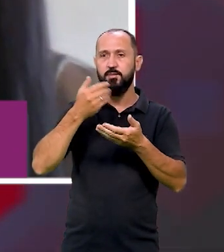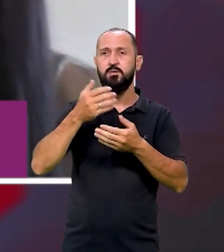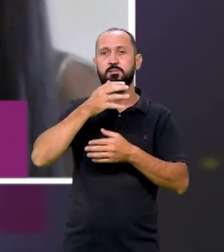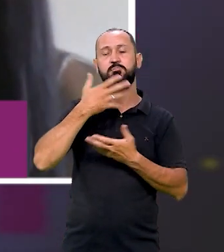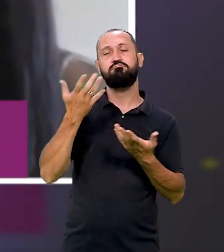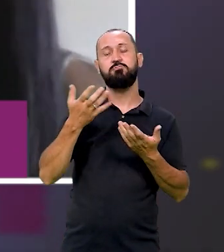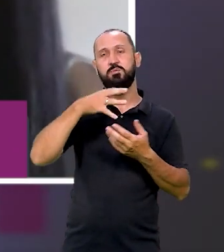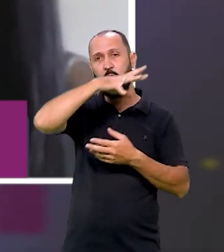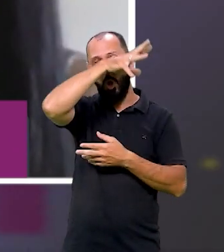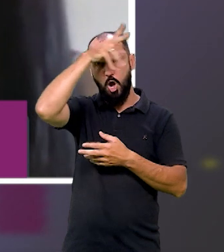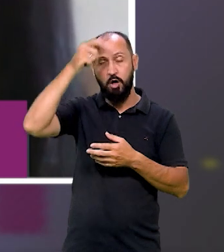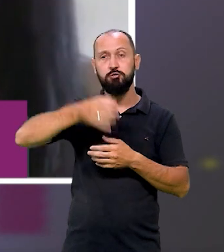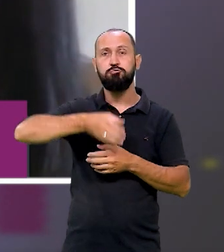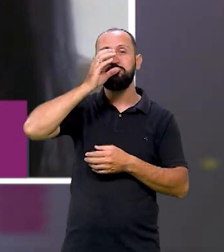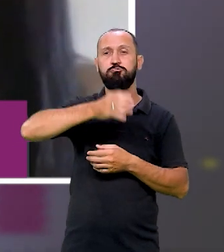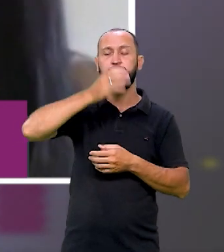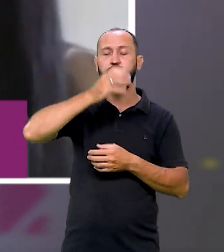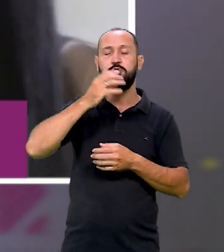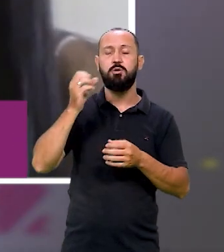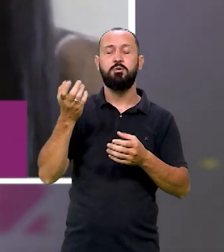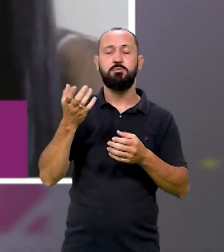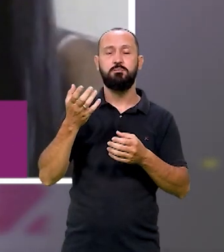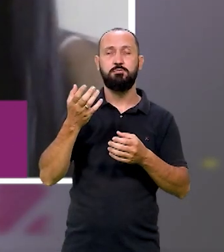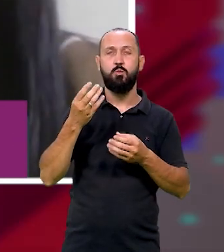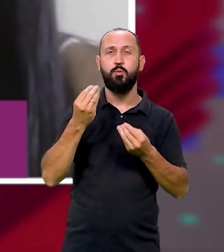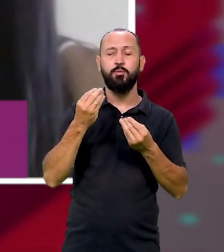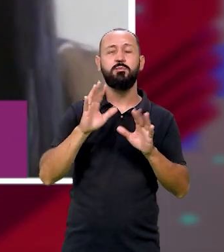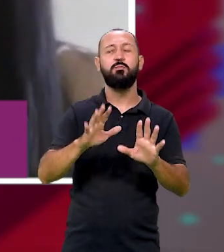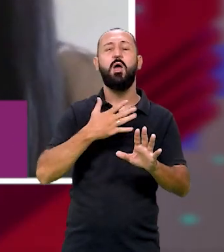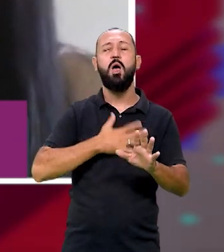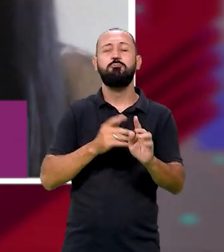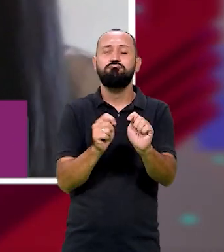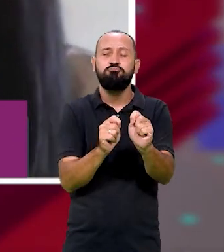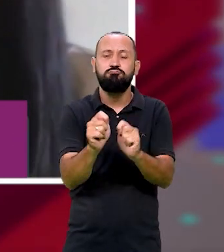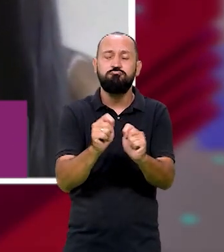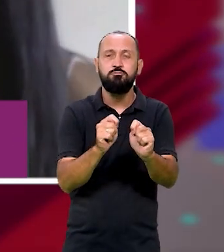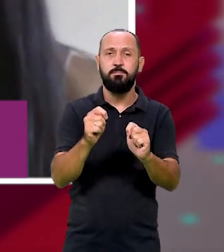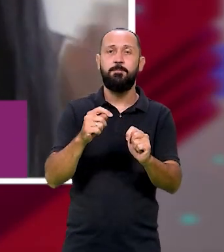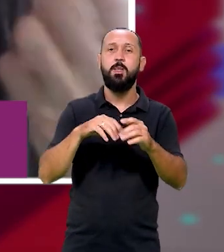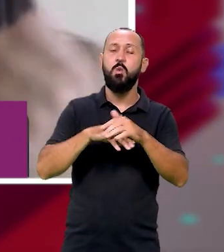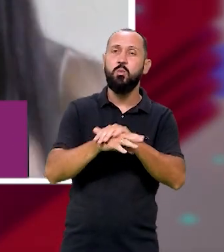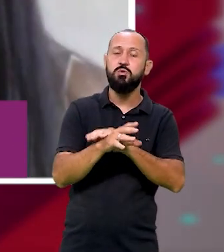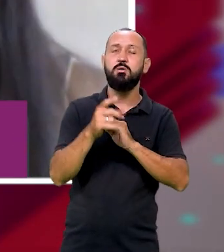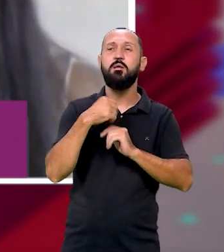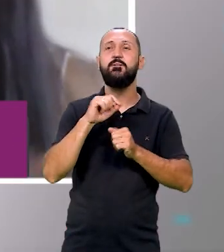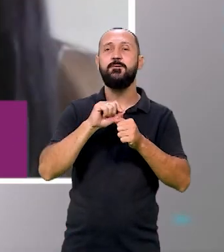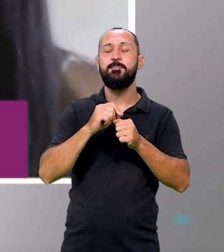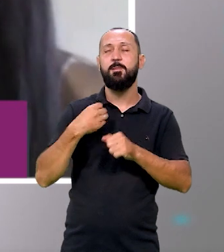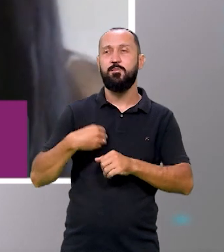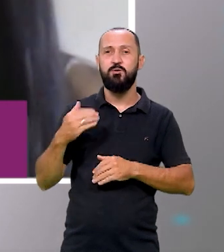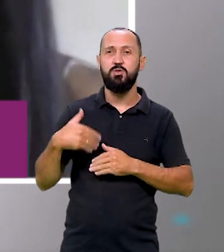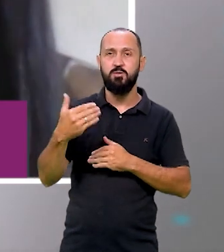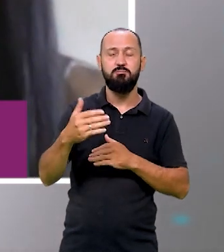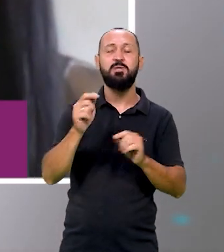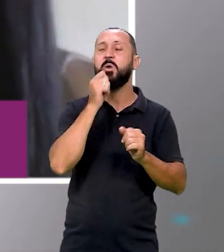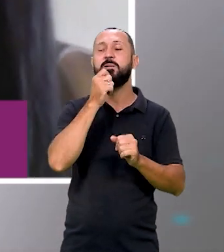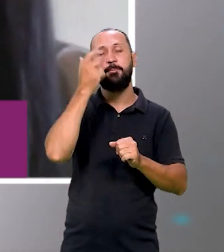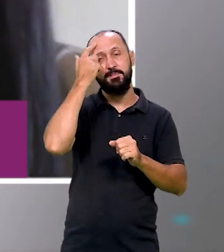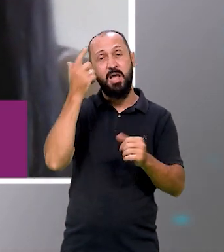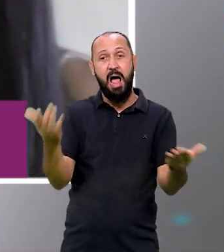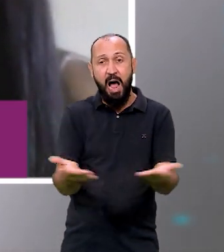restrição severa. Se você come muito, né, eu sempre faço, se você come 2 pães de manhã, 3, começa a comer um, coloca